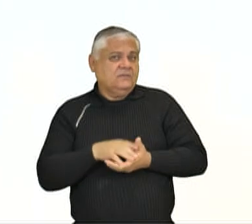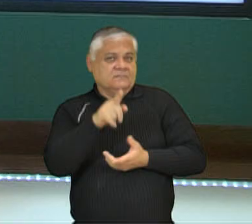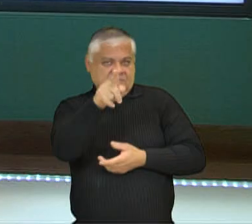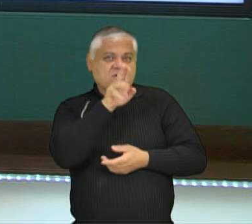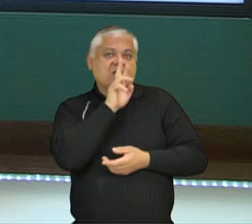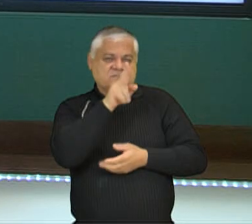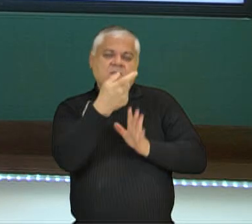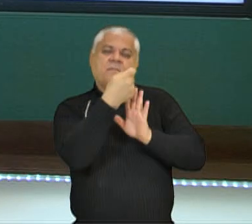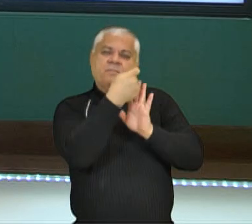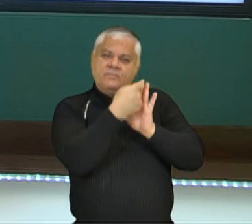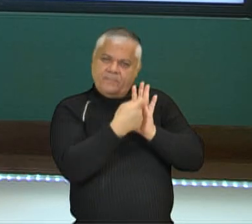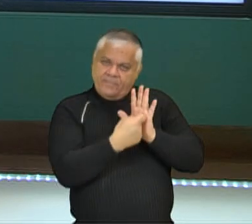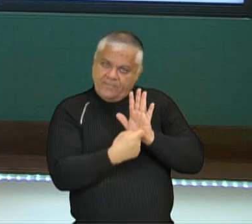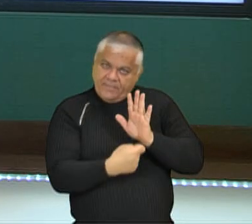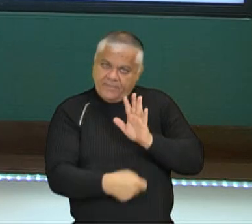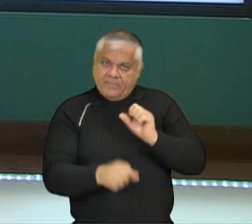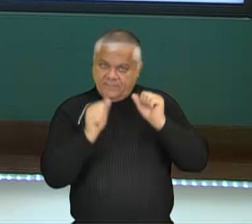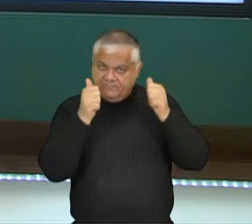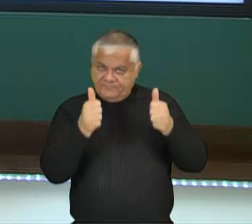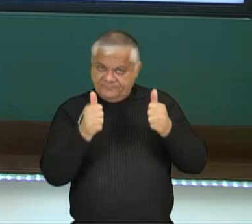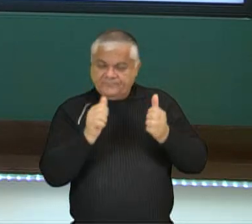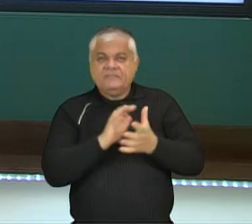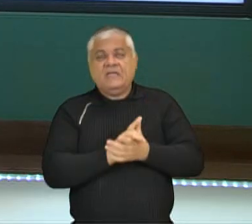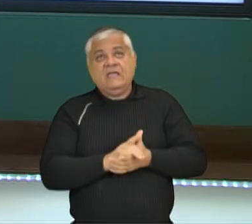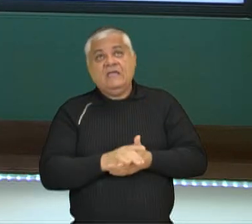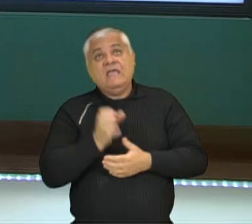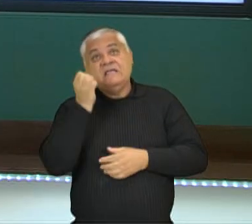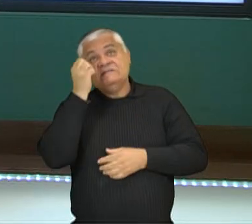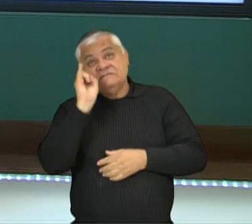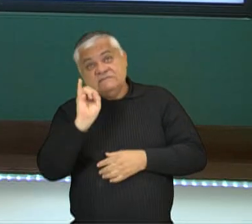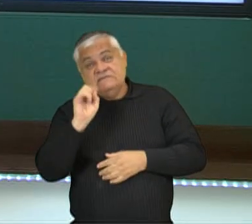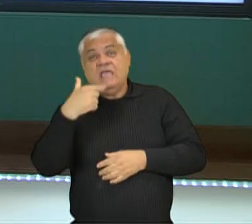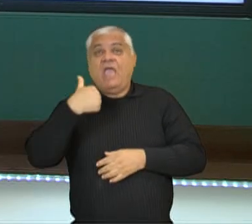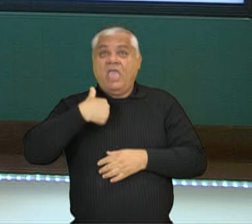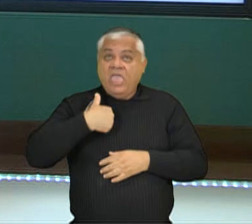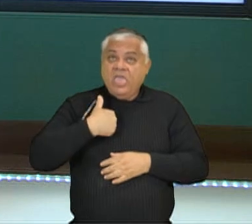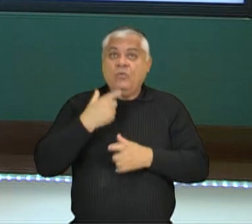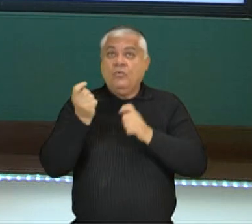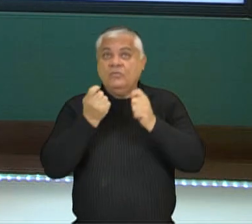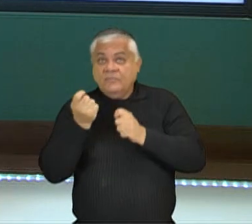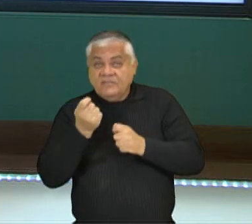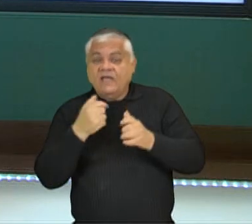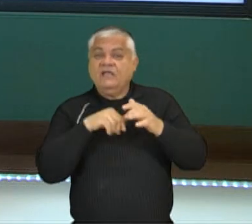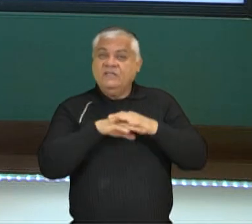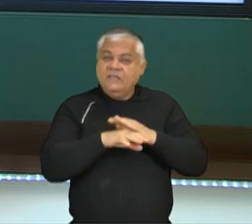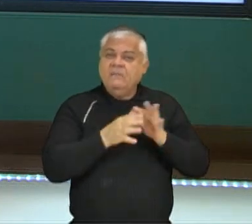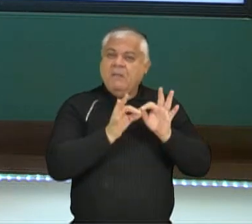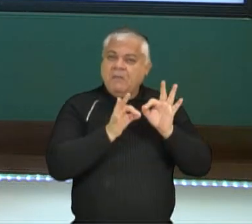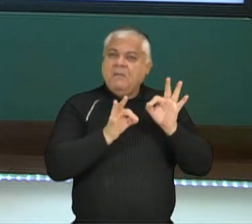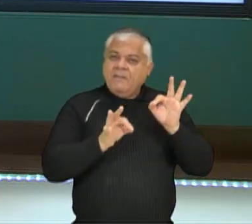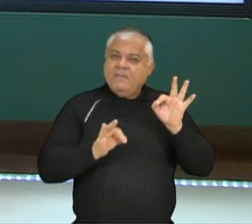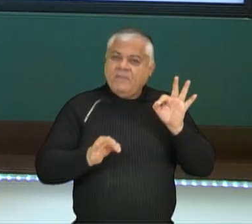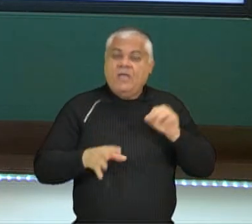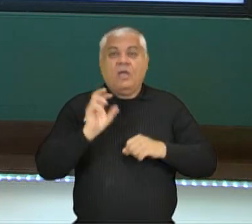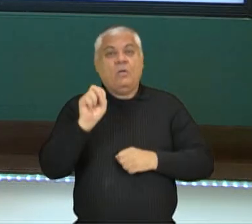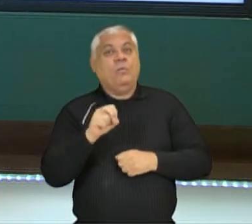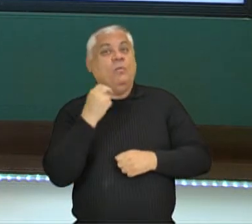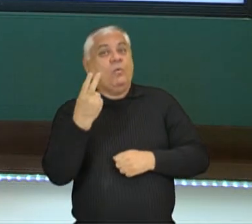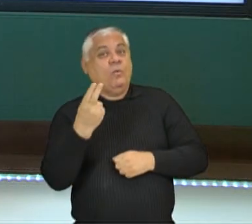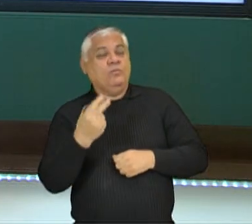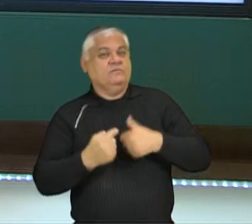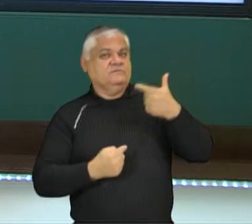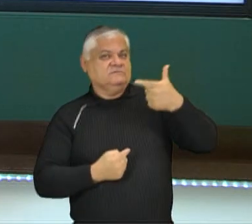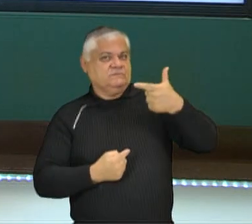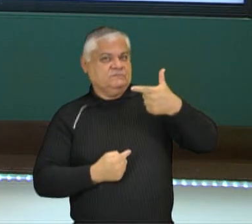opinião utilizando a primeira condicional. Se eu economizar dinheiro, então você inventa alguma coisa. Ou a